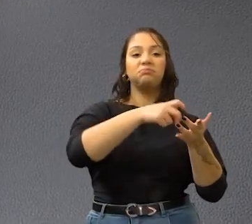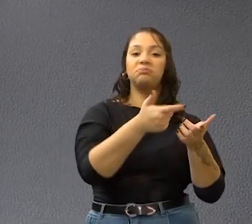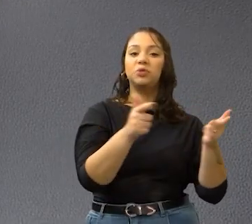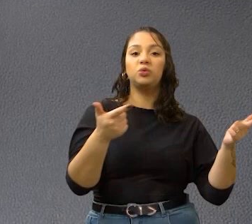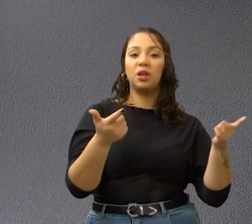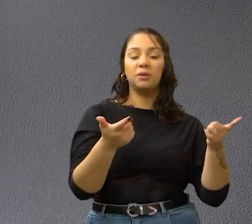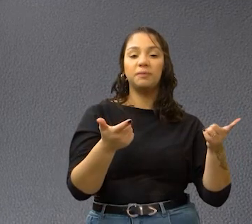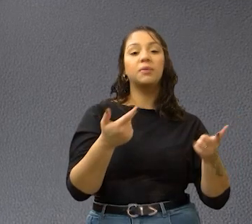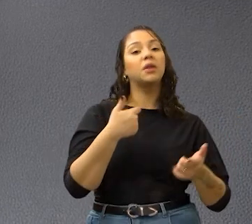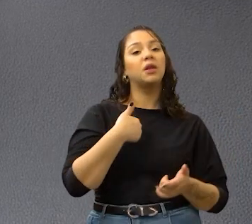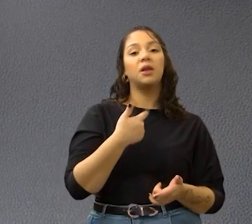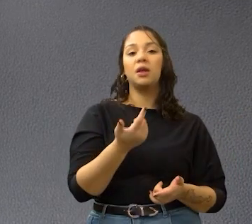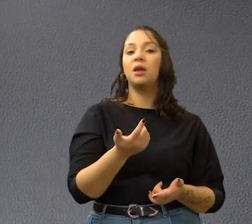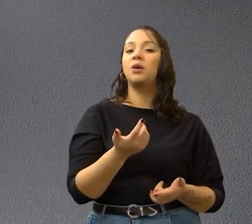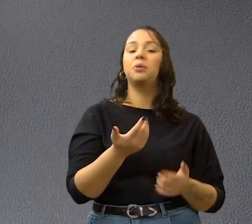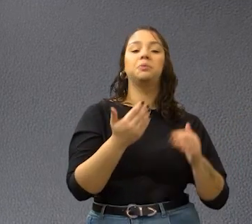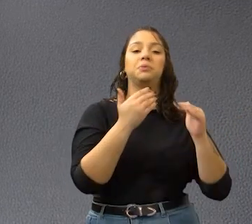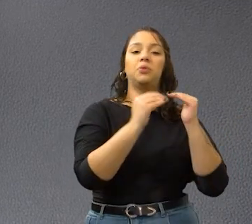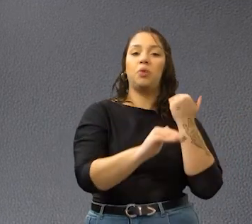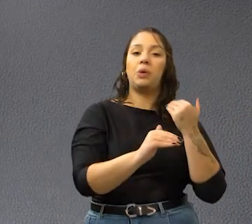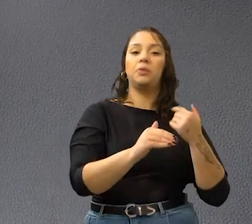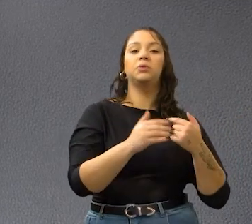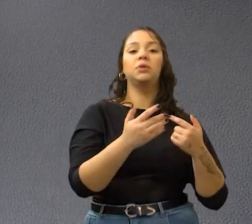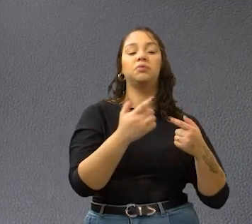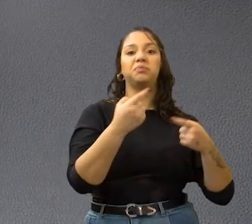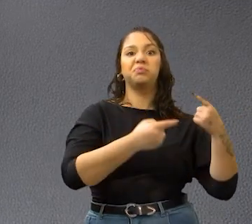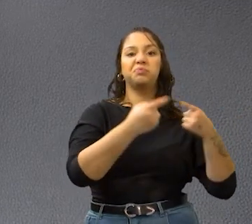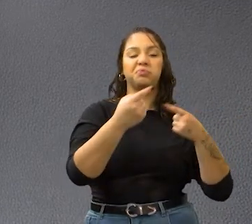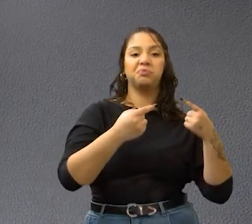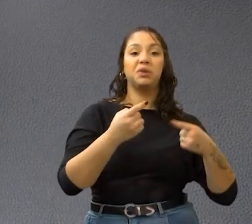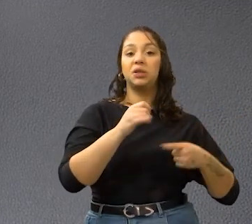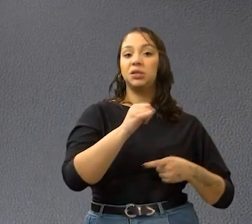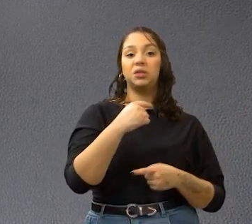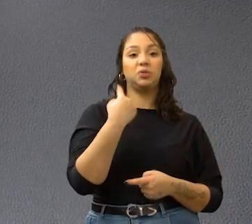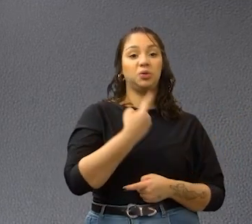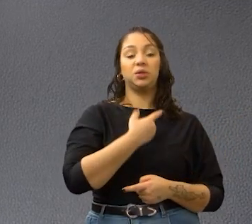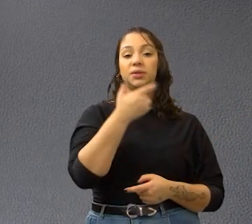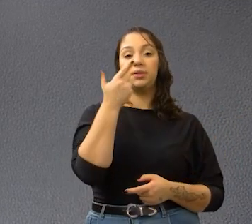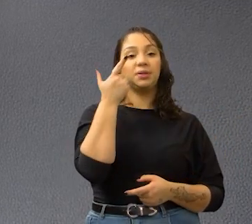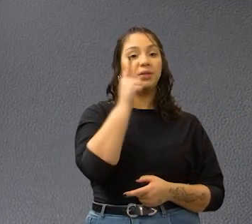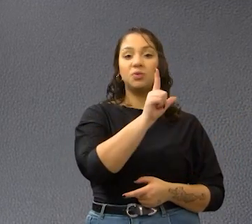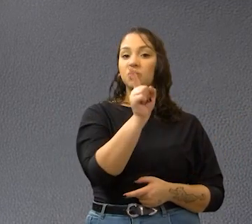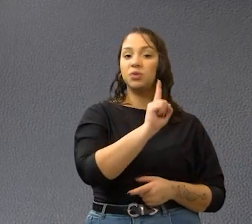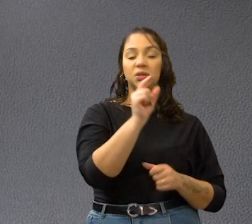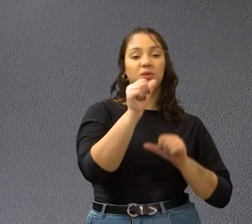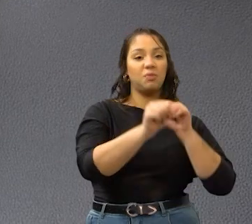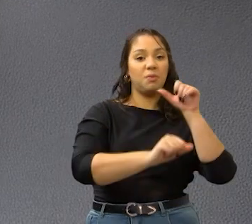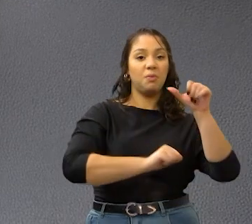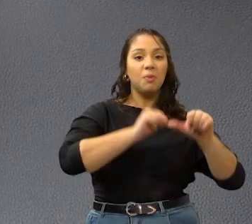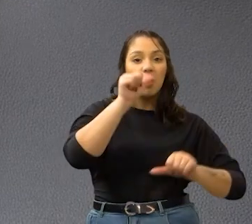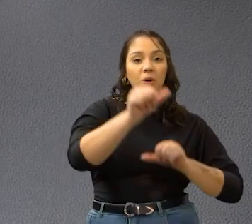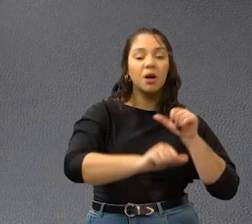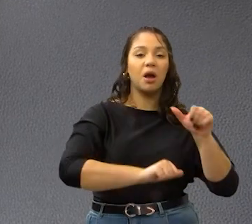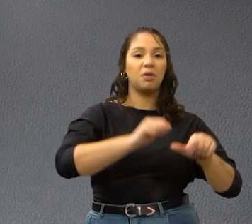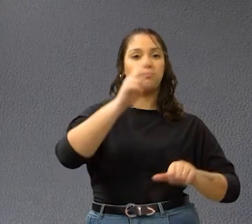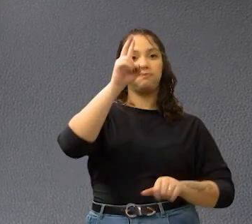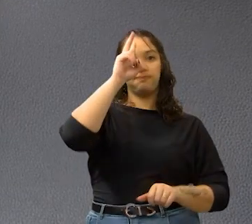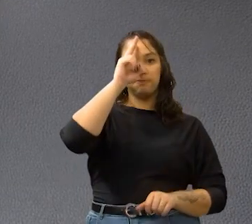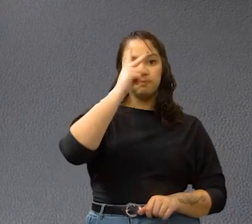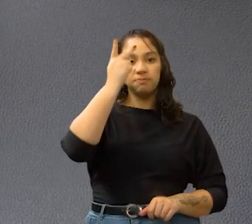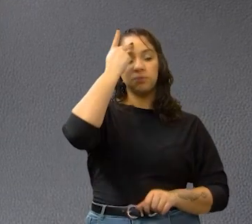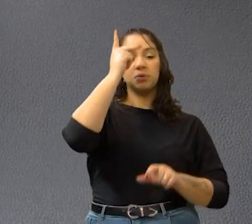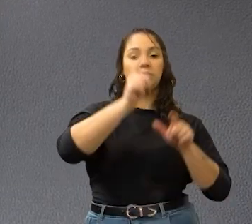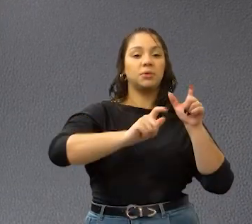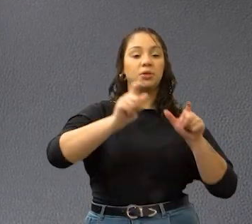punição. Então, eu sou contra o punitivismo, mas eu acho que enquanto a gente não conseguir mudar